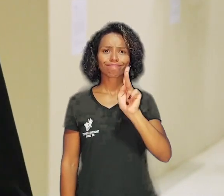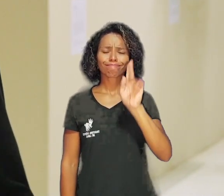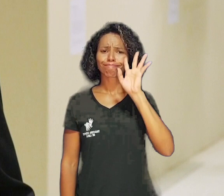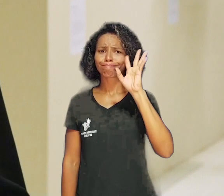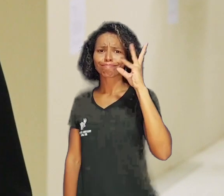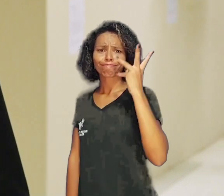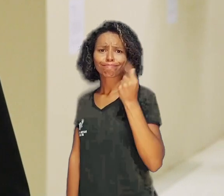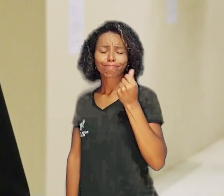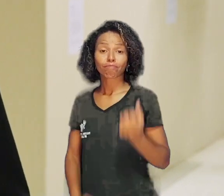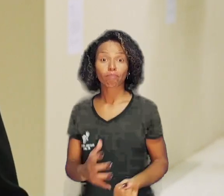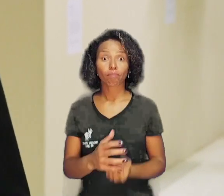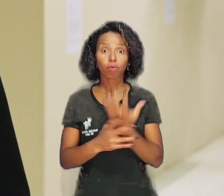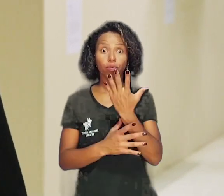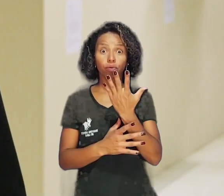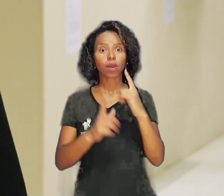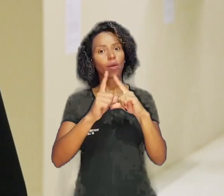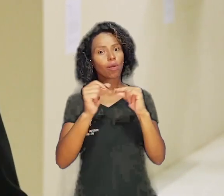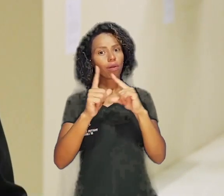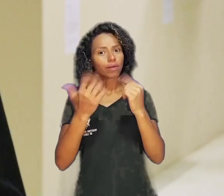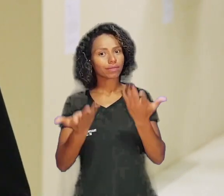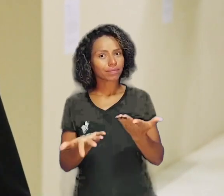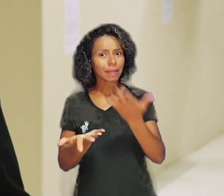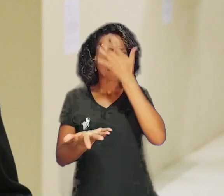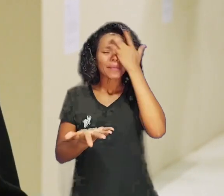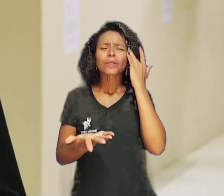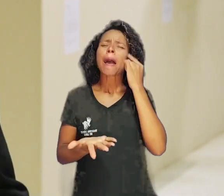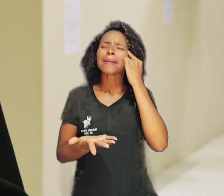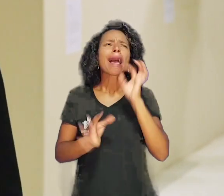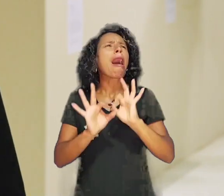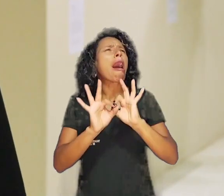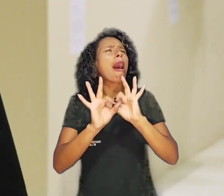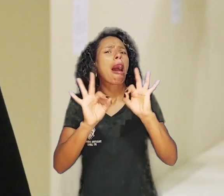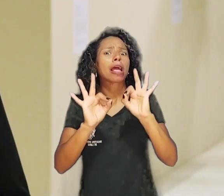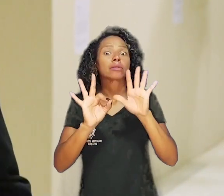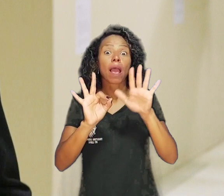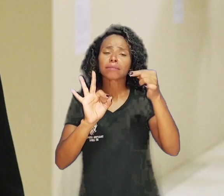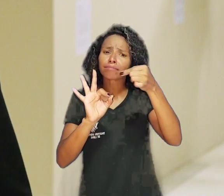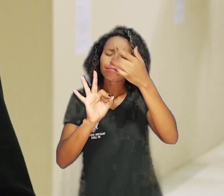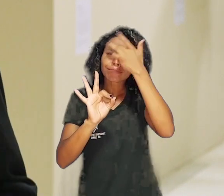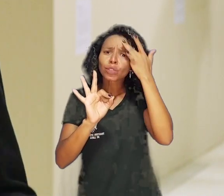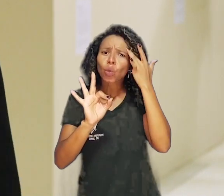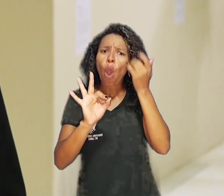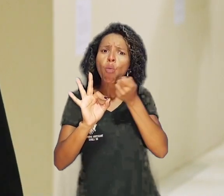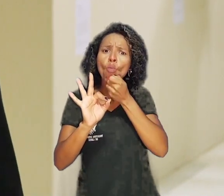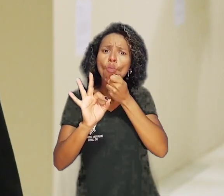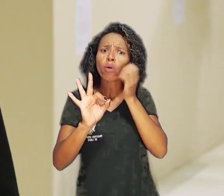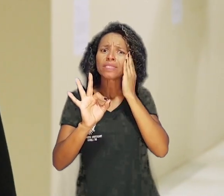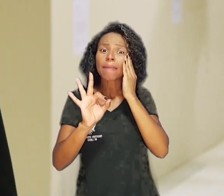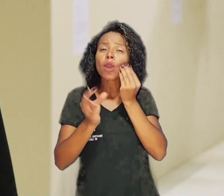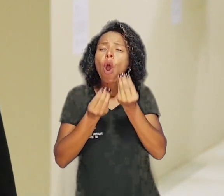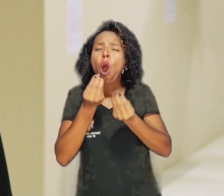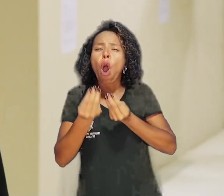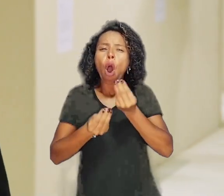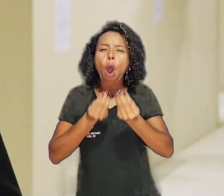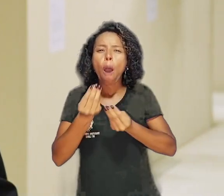os mais otimistas imaginavam o como a criação dessa universidade mudaria a nossa cidade e a nossa